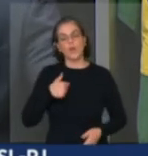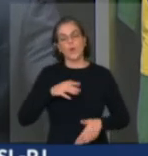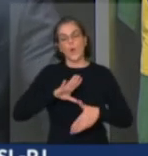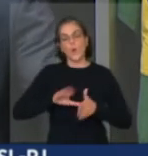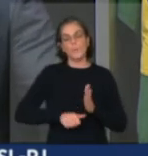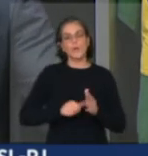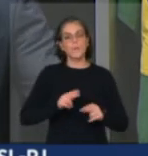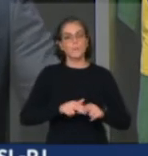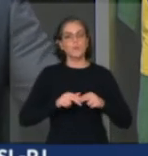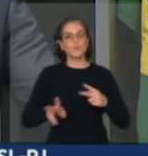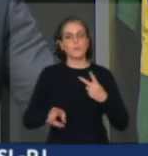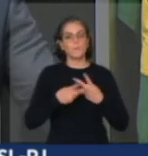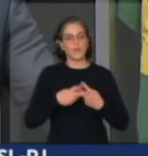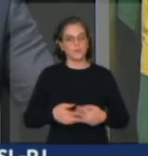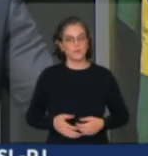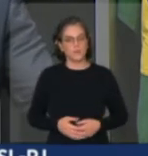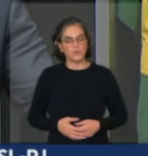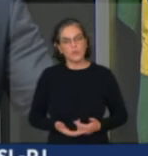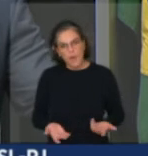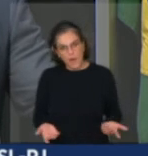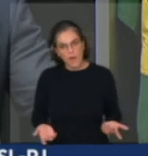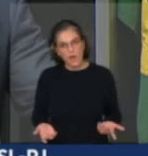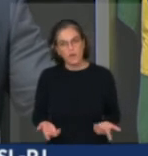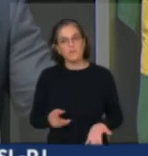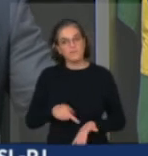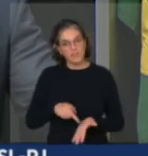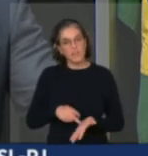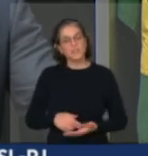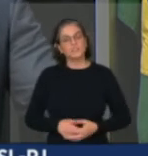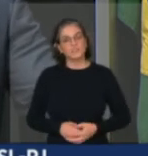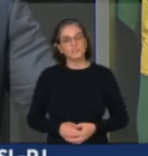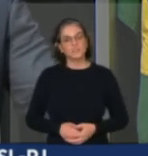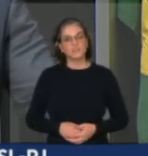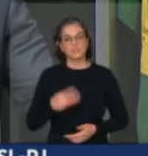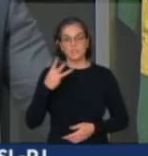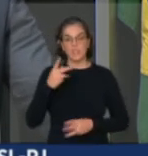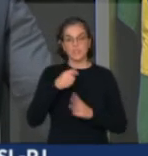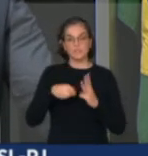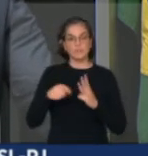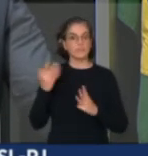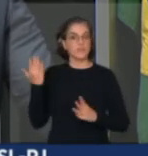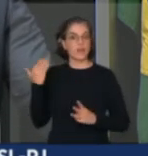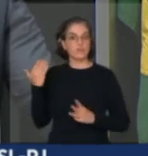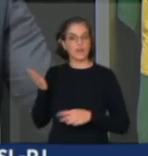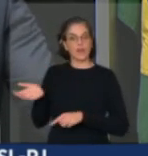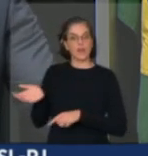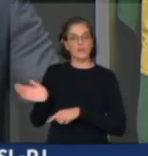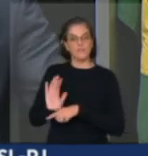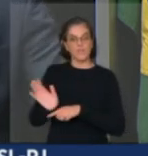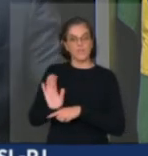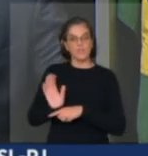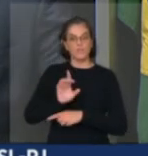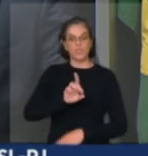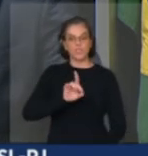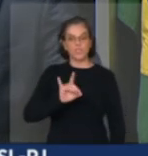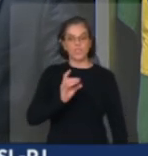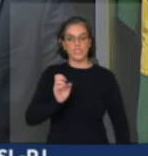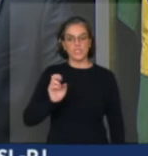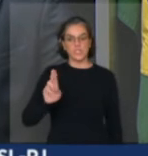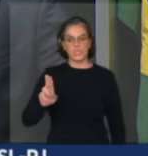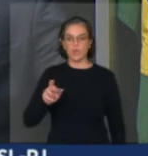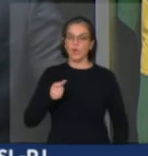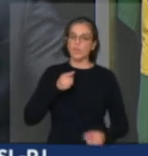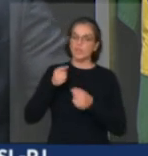preso. E nós vimos um vídeo hoje, de 3 meses atrás, em que Dirceu dava uma entrevista